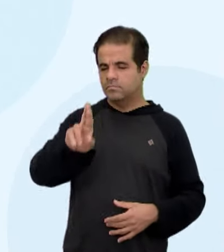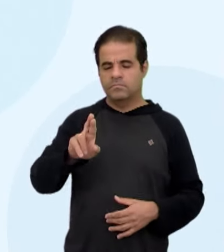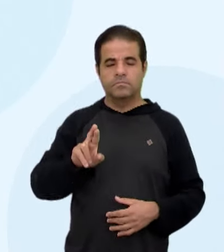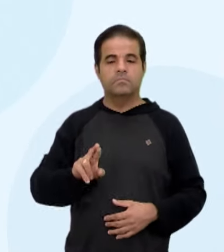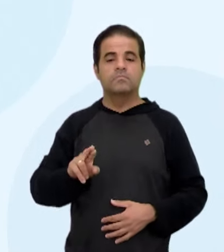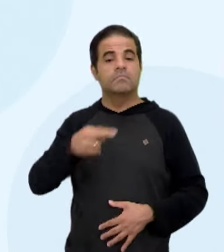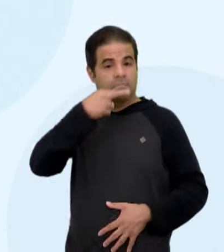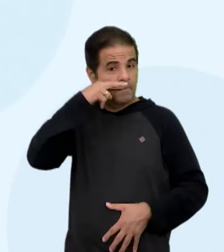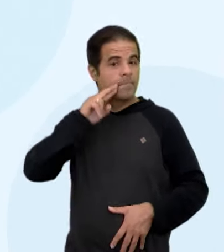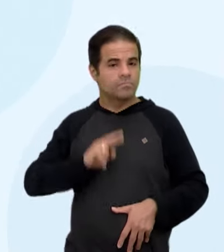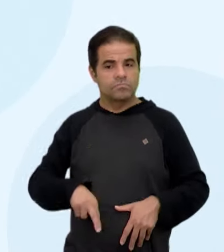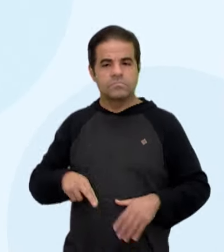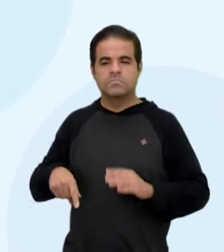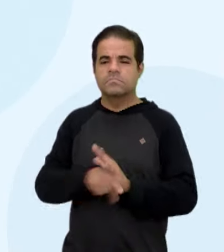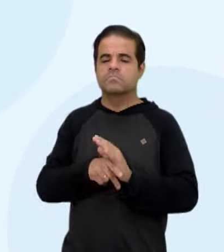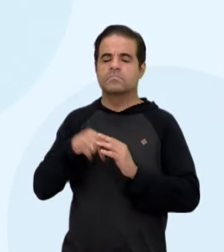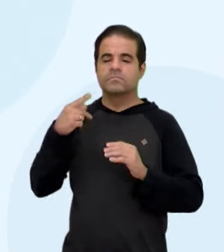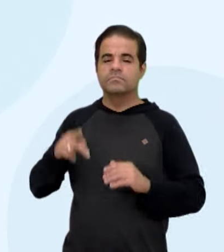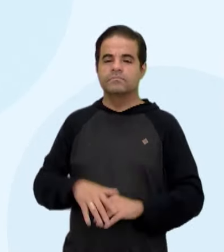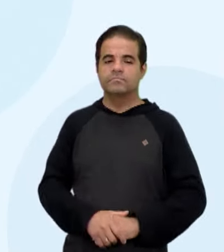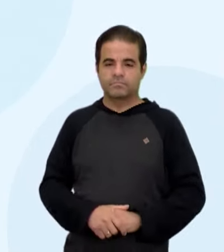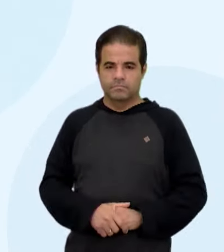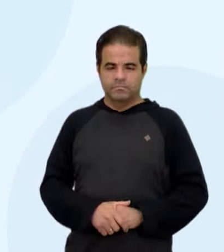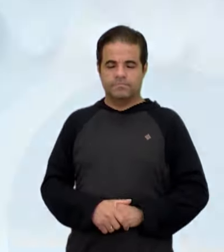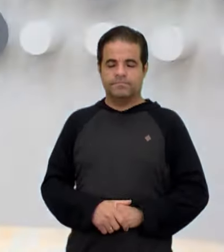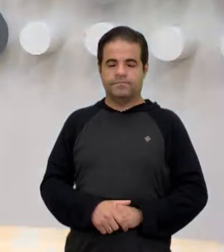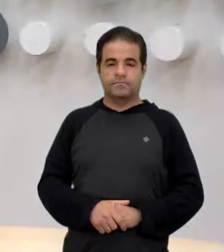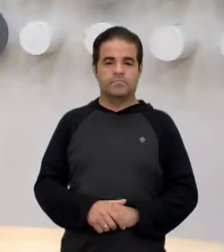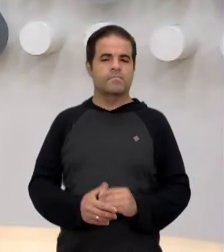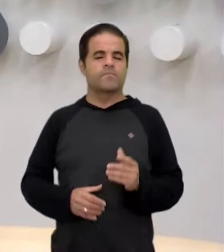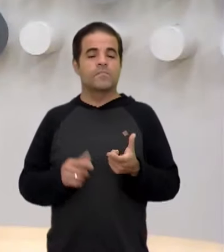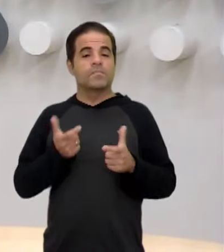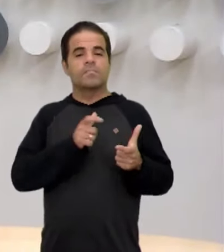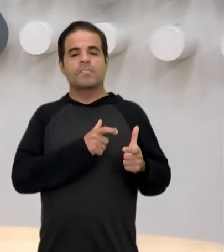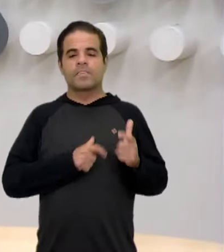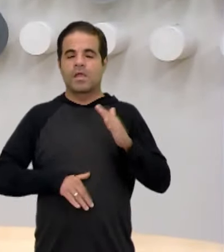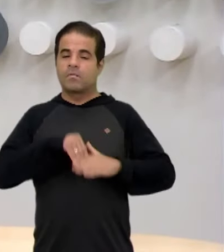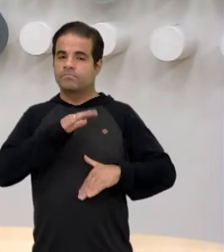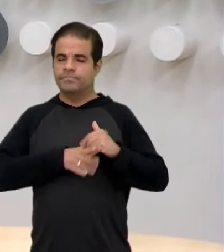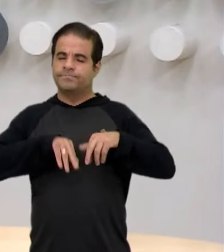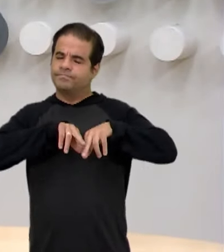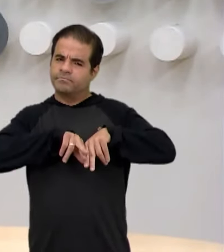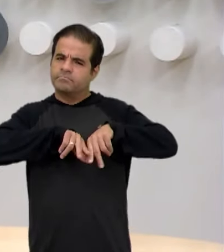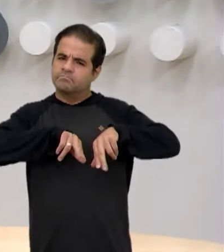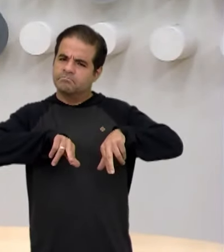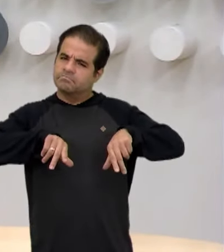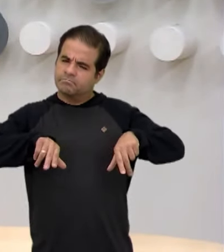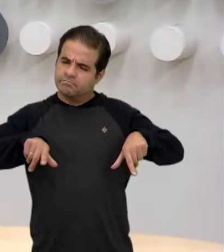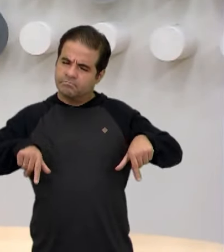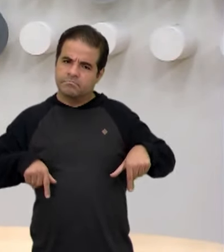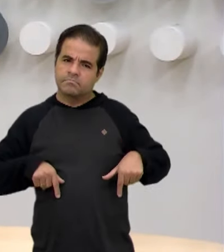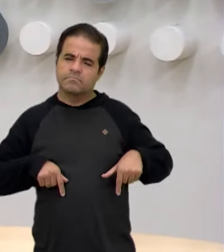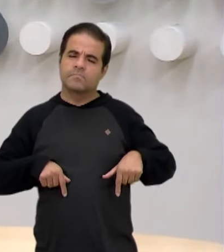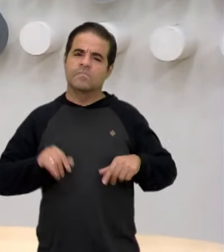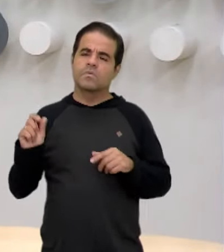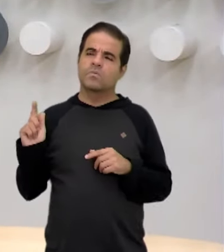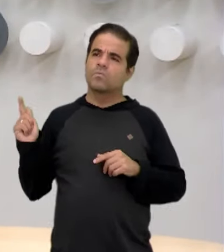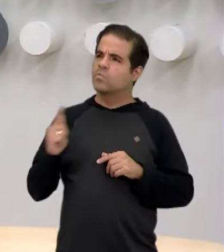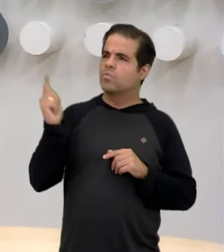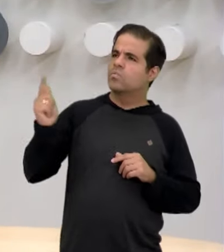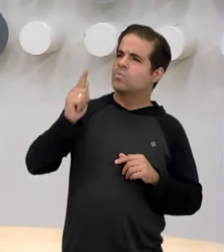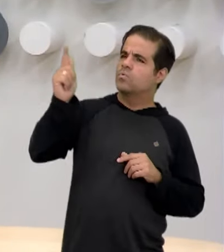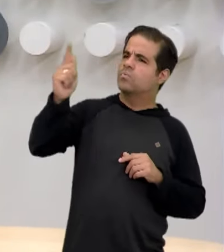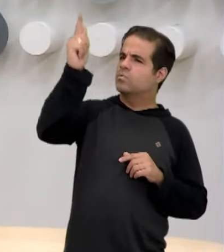da Rússia, tá? Então, nós temos pedaços de vários foguetes e também de estações